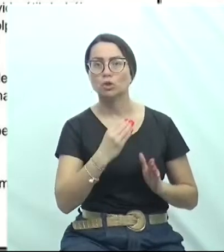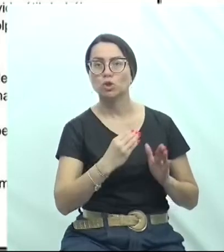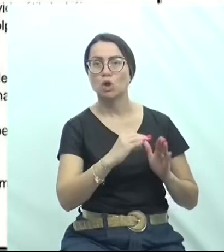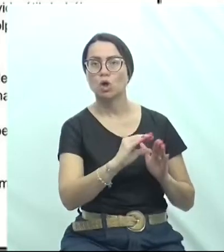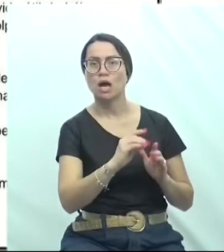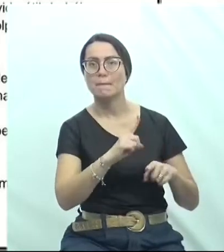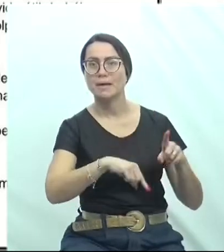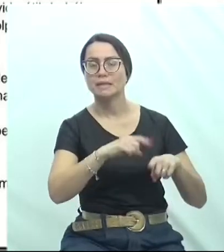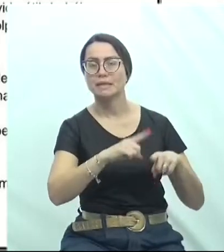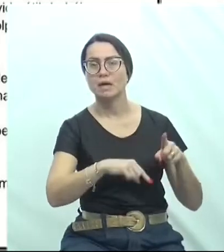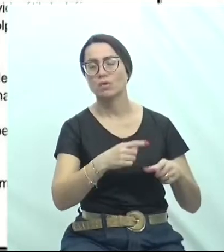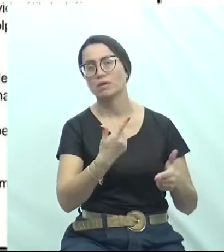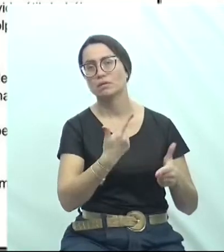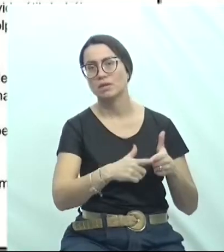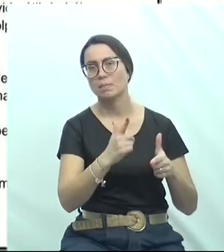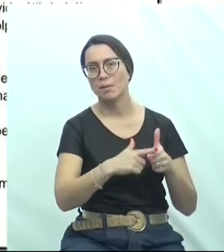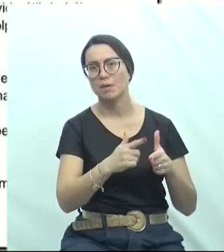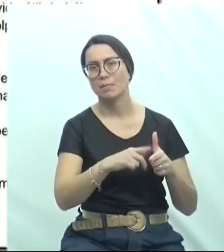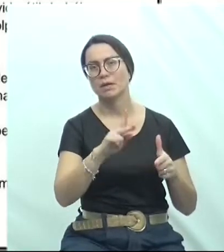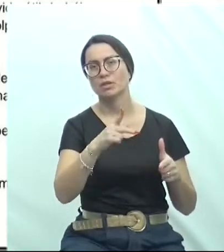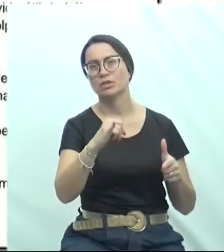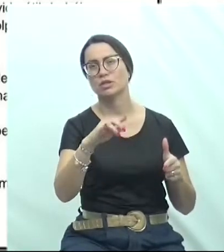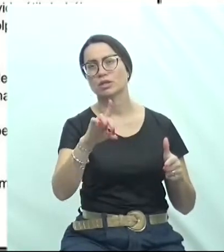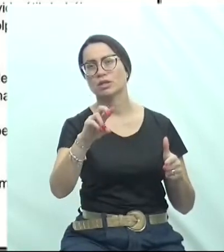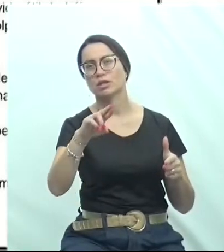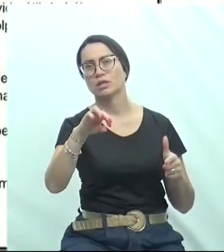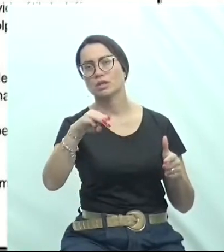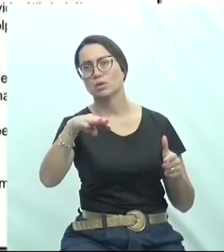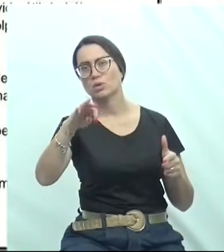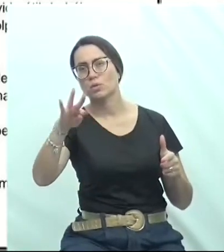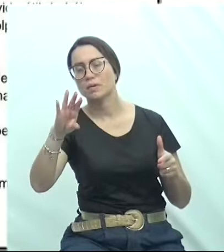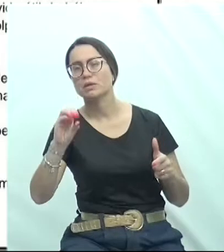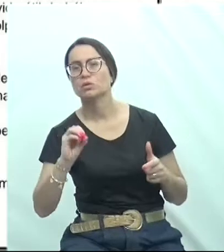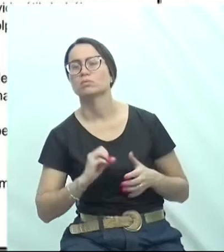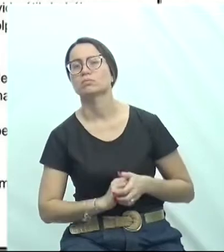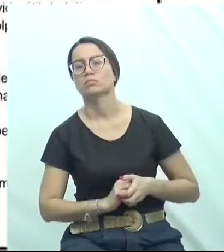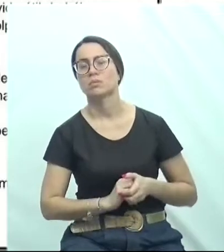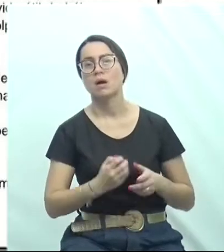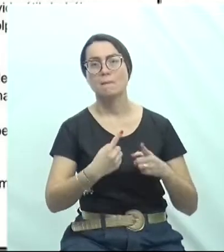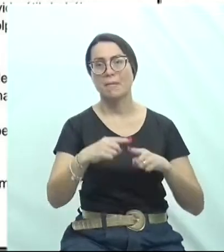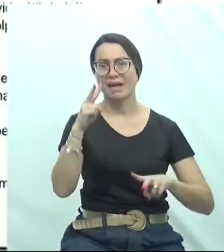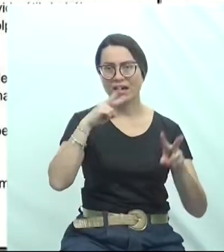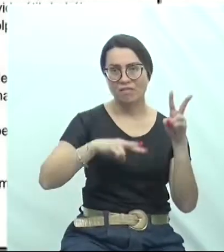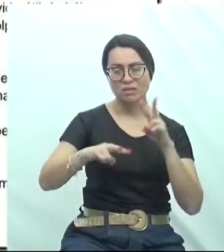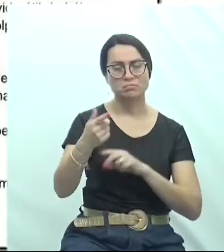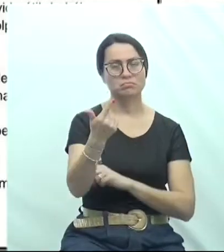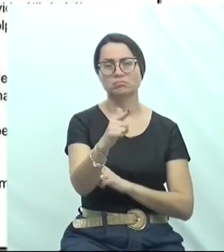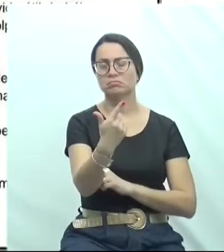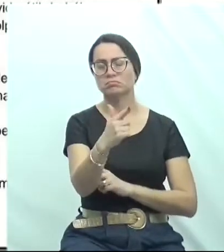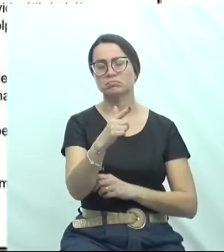ocasione problemas no hidrômetro. Tá? Então, provavelmente foi por isso que eles só fizeram essa análise, mas eles não fizeram análise